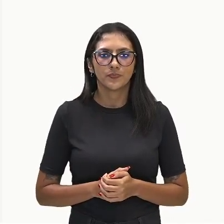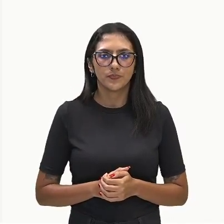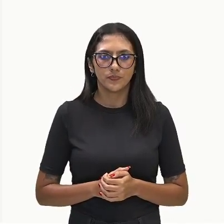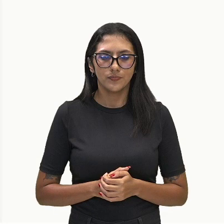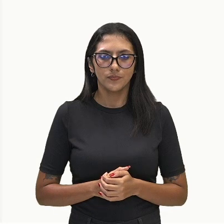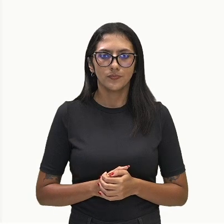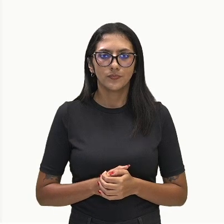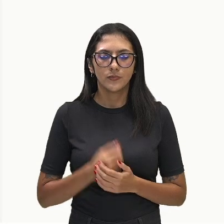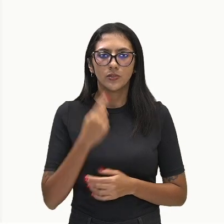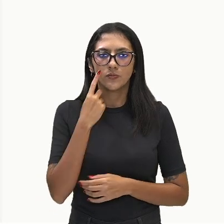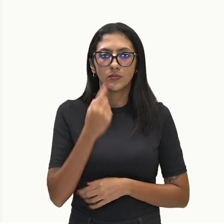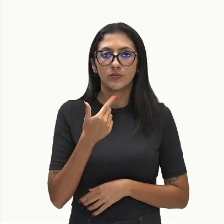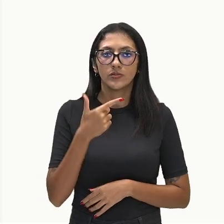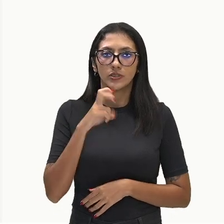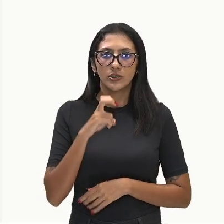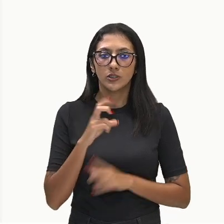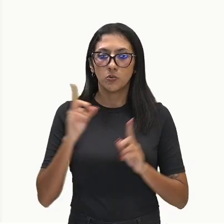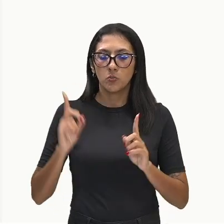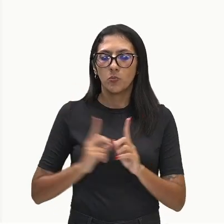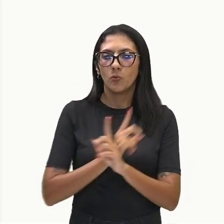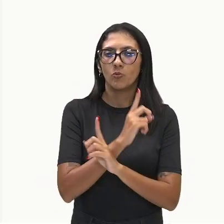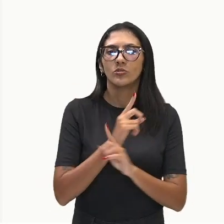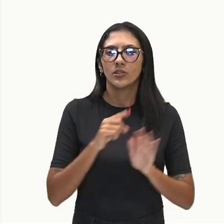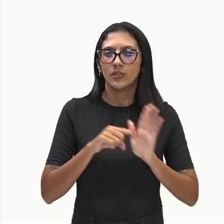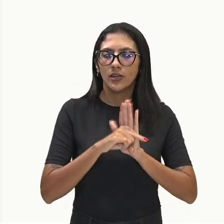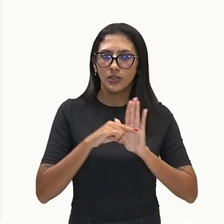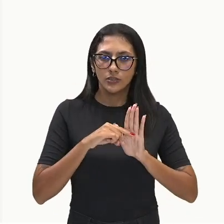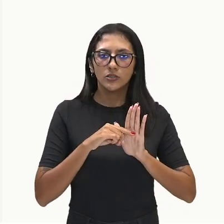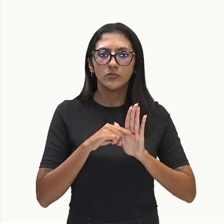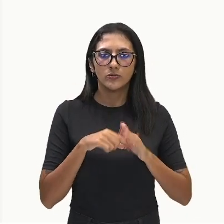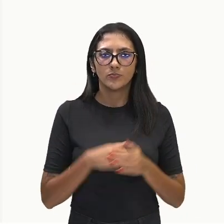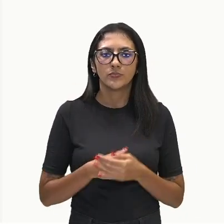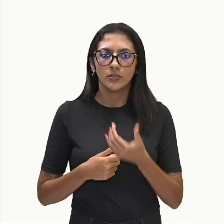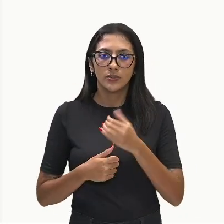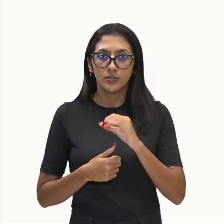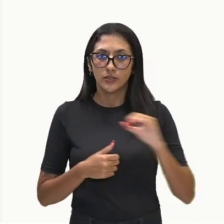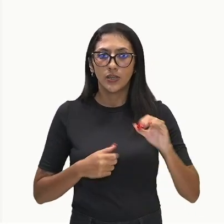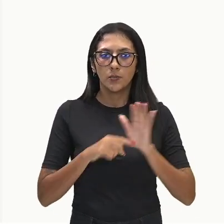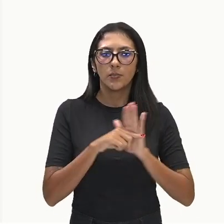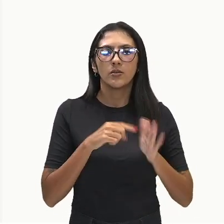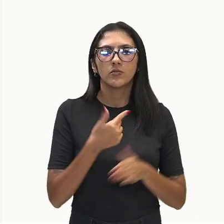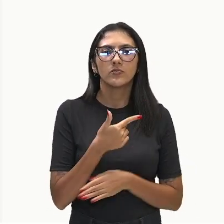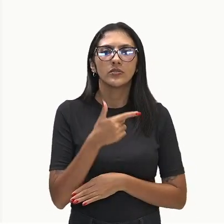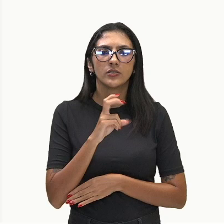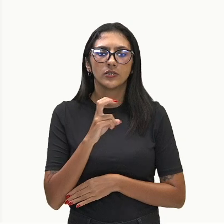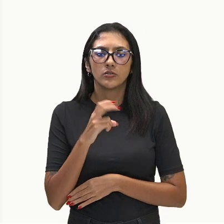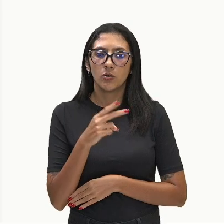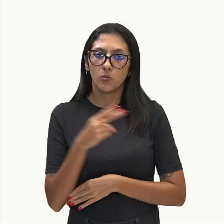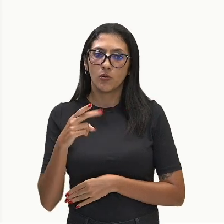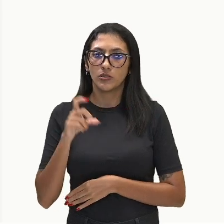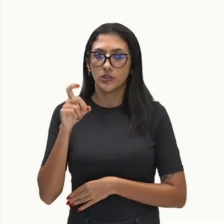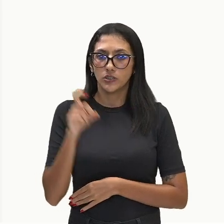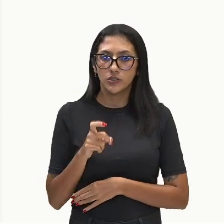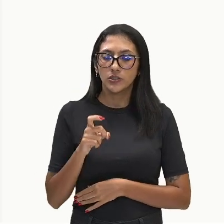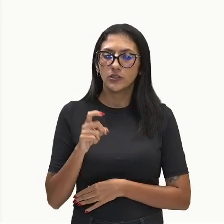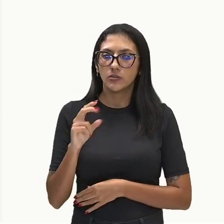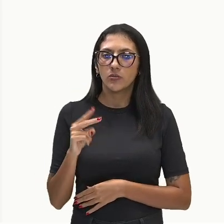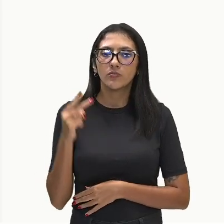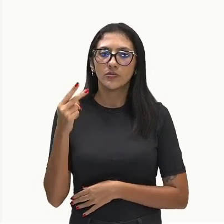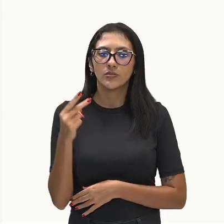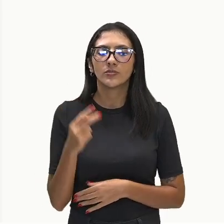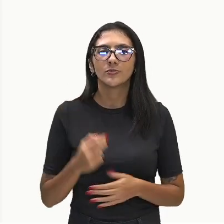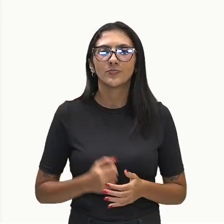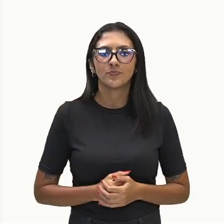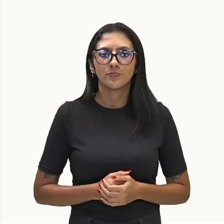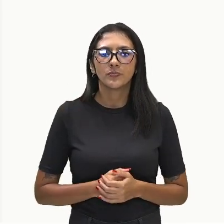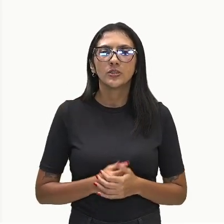25 está positivo, passa para cá negativo, então vamos ter 100 menos 25 igual a x ao quadrado. O que significa que